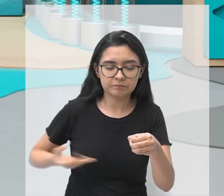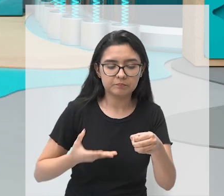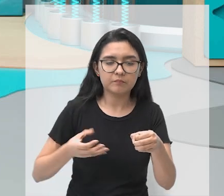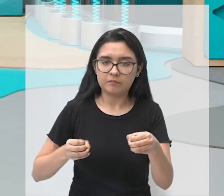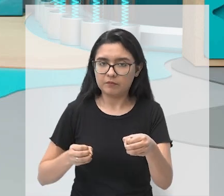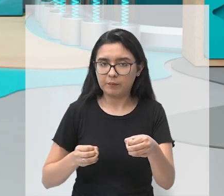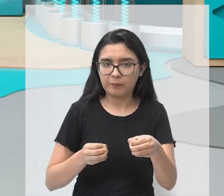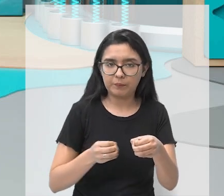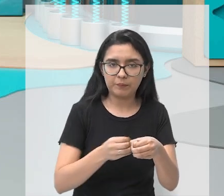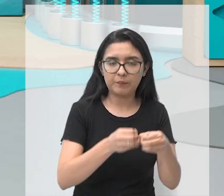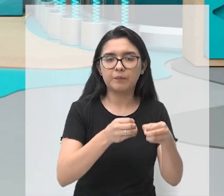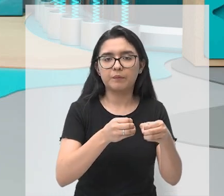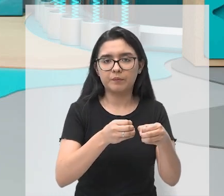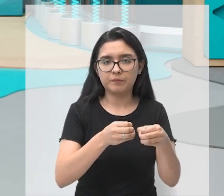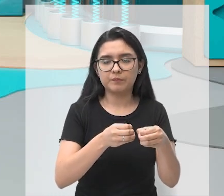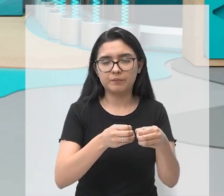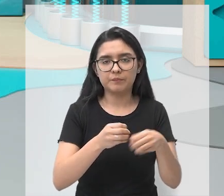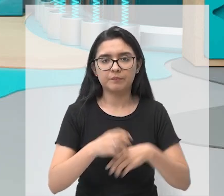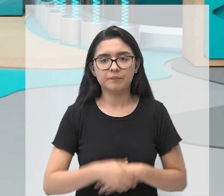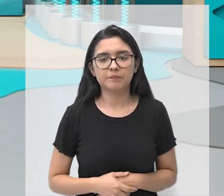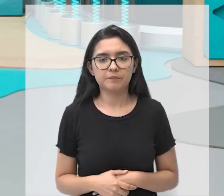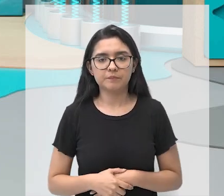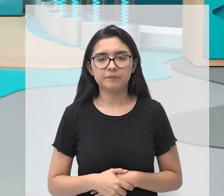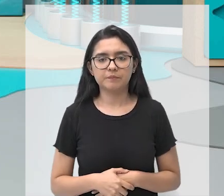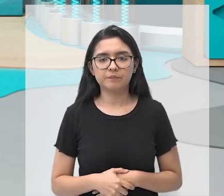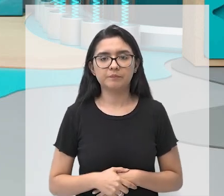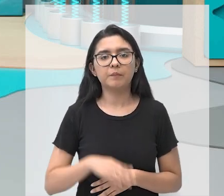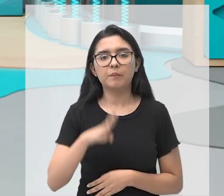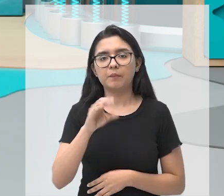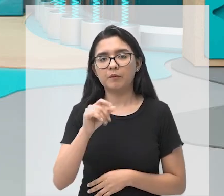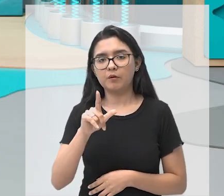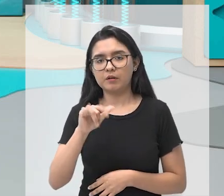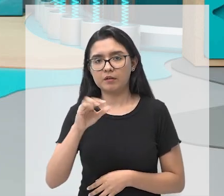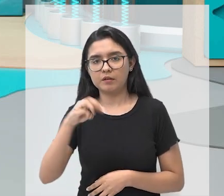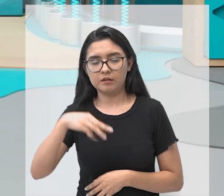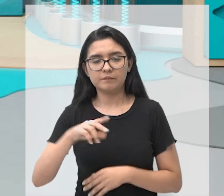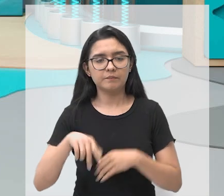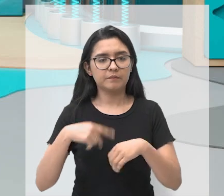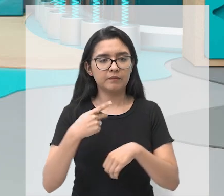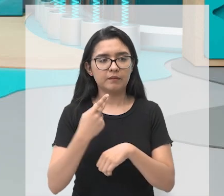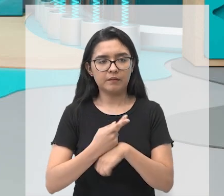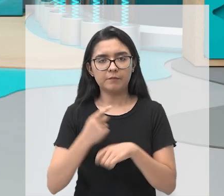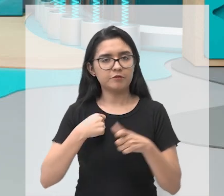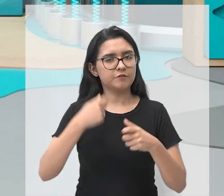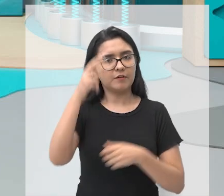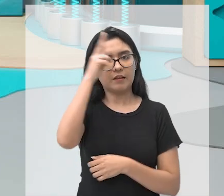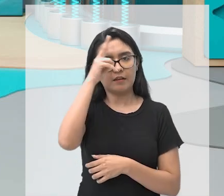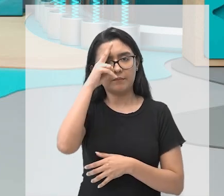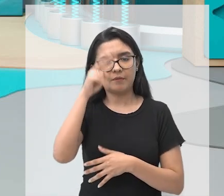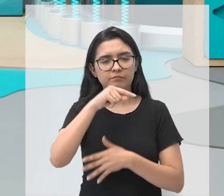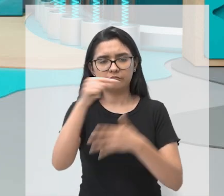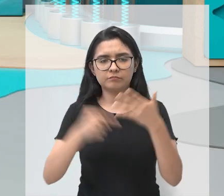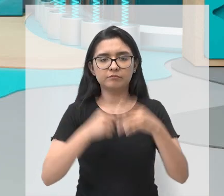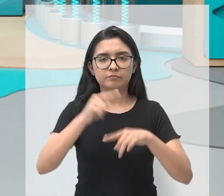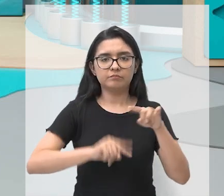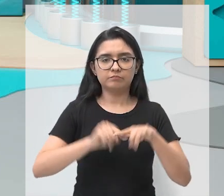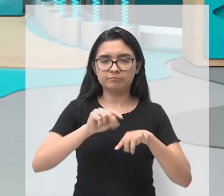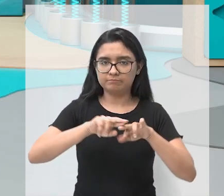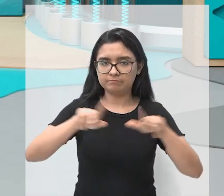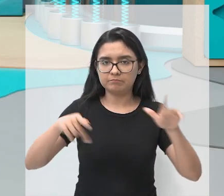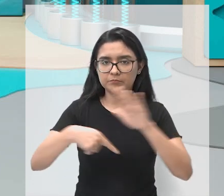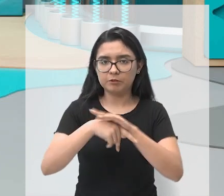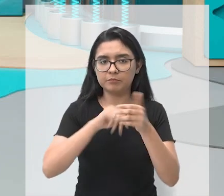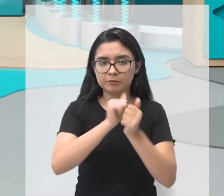próximo ali fazer a sua bocha chegar o mais próximo do bolinho ou do jack, que a gente vai já lembrar o que são esses objetos.